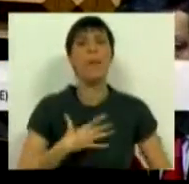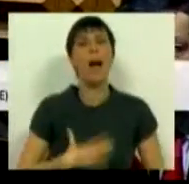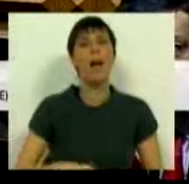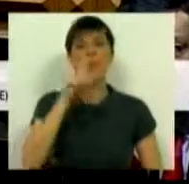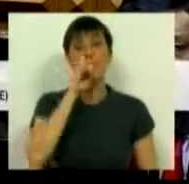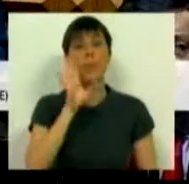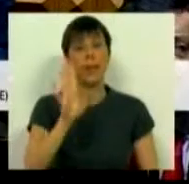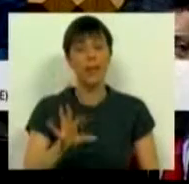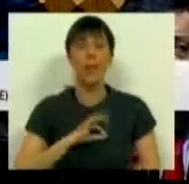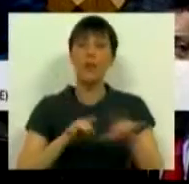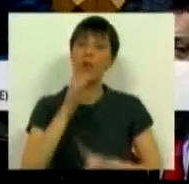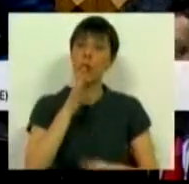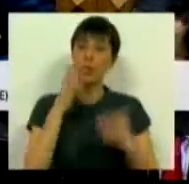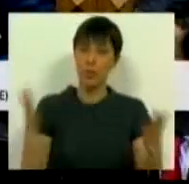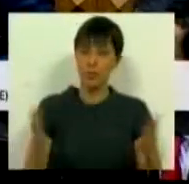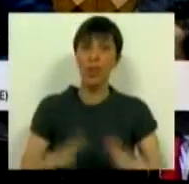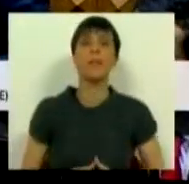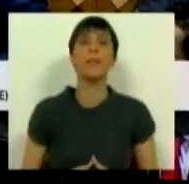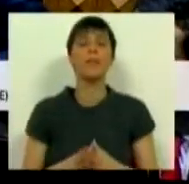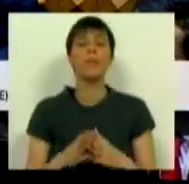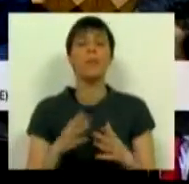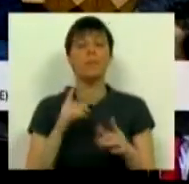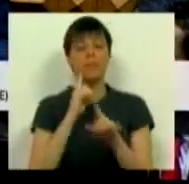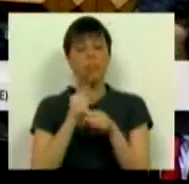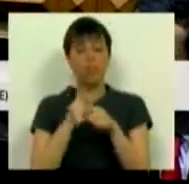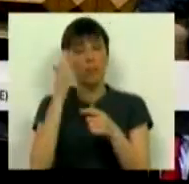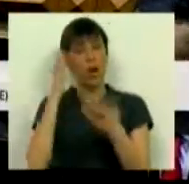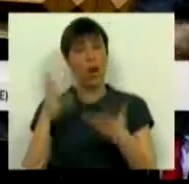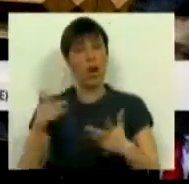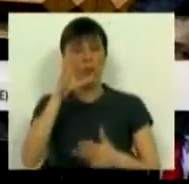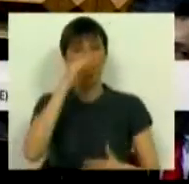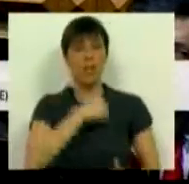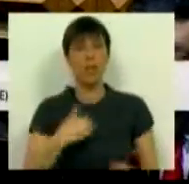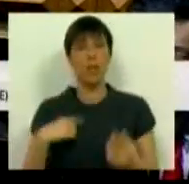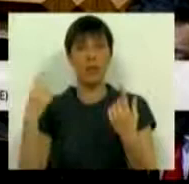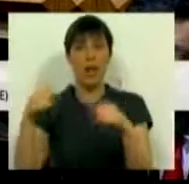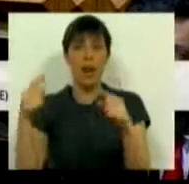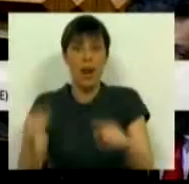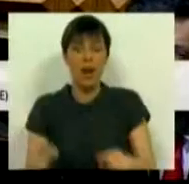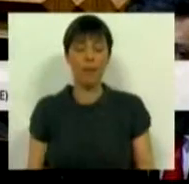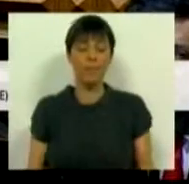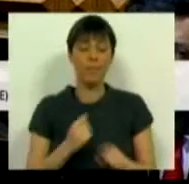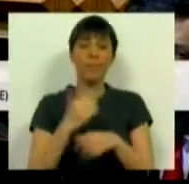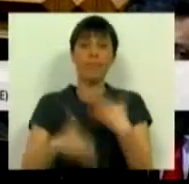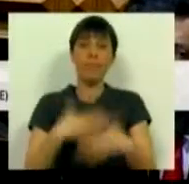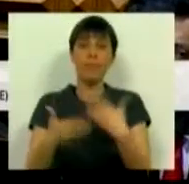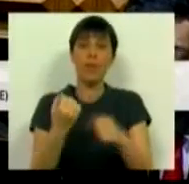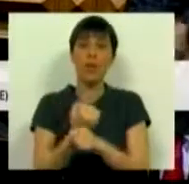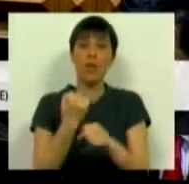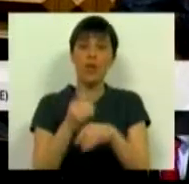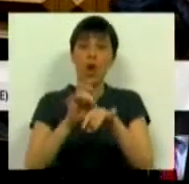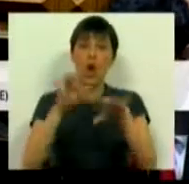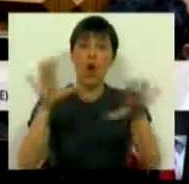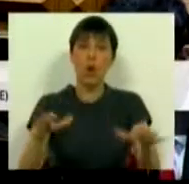de lembrar os senhores deputados de que, de acordo com os cálculos que o Ministério da Saúde tem, a entrada em funcionamento